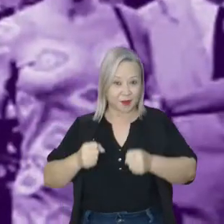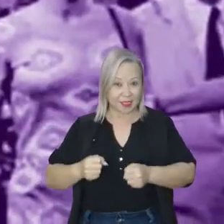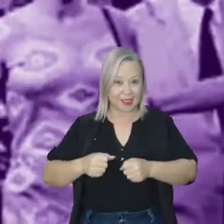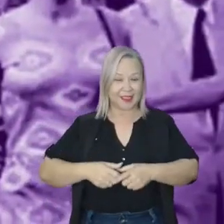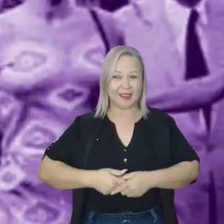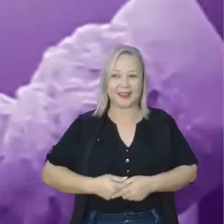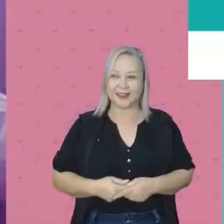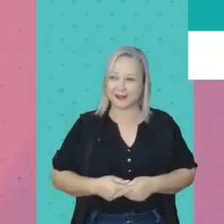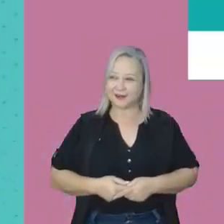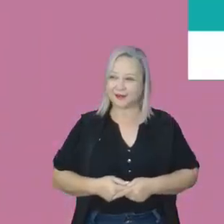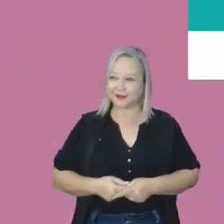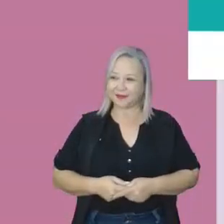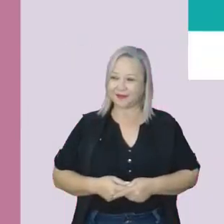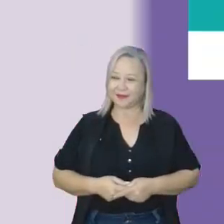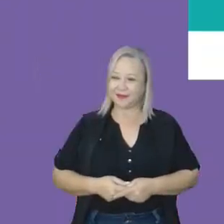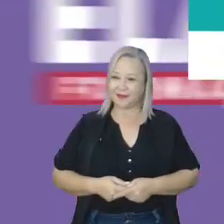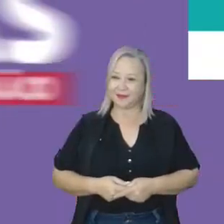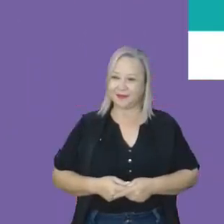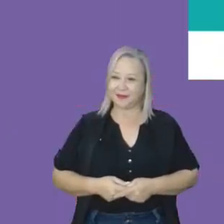de poder.